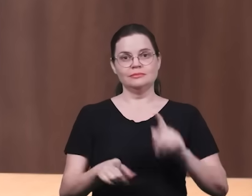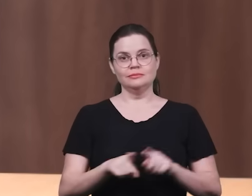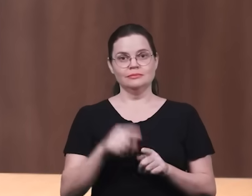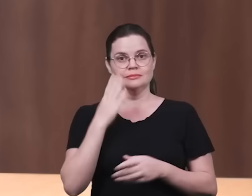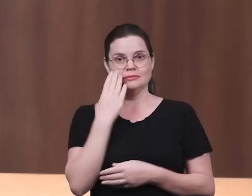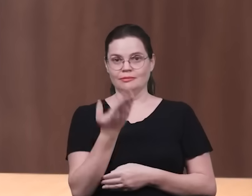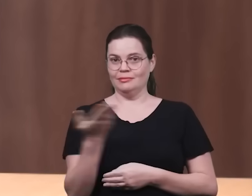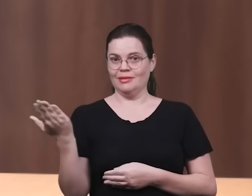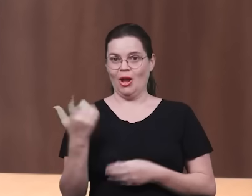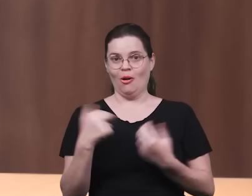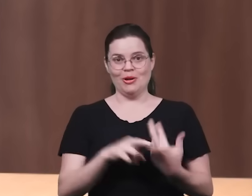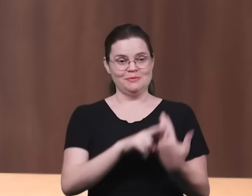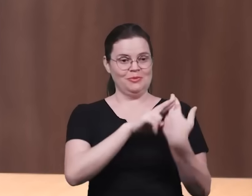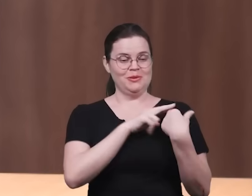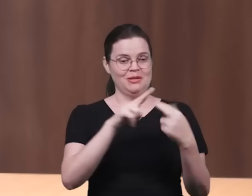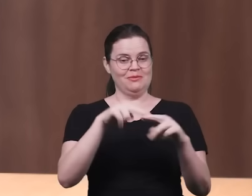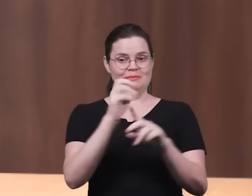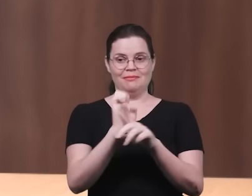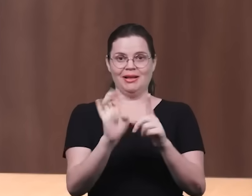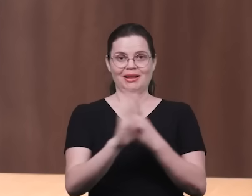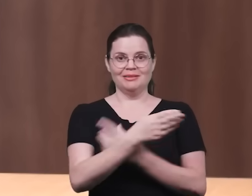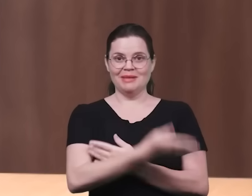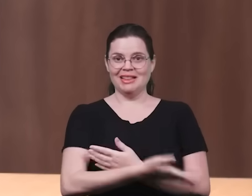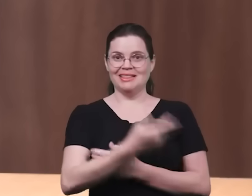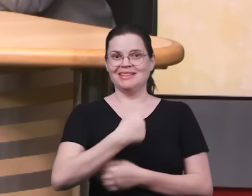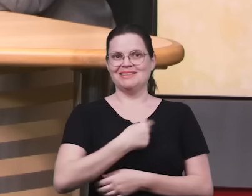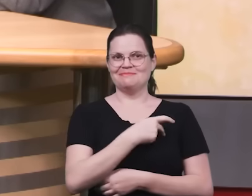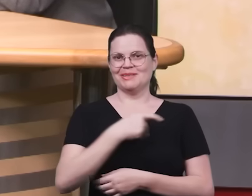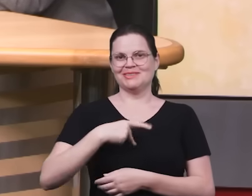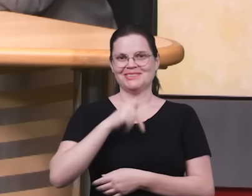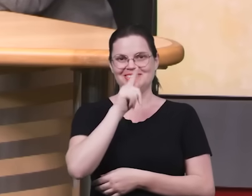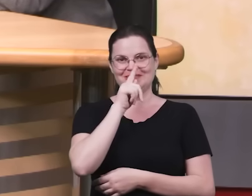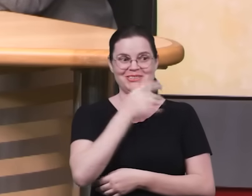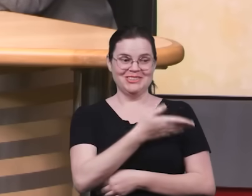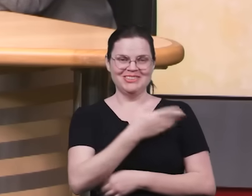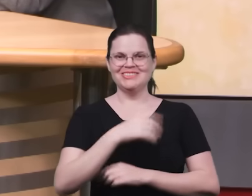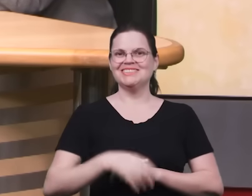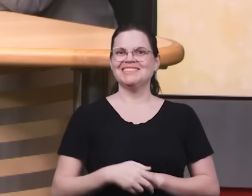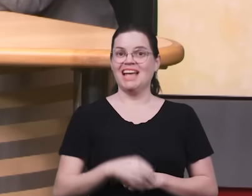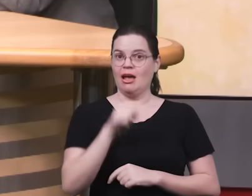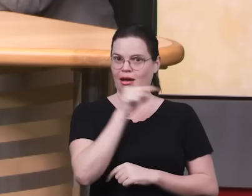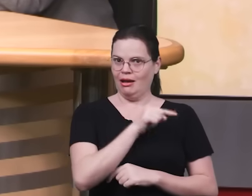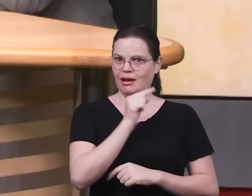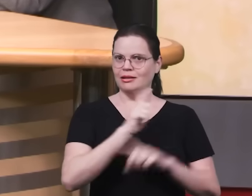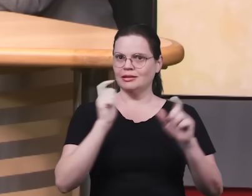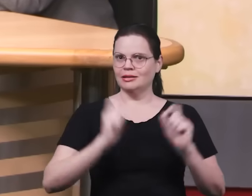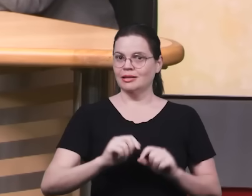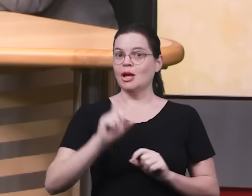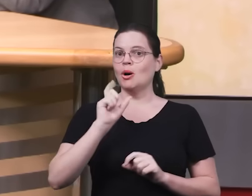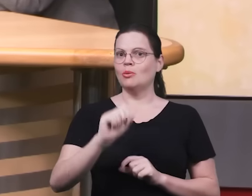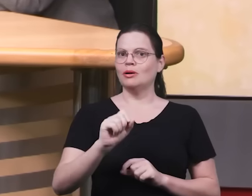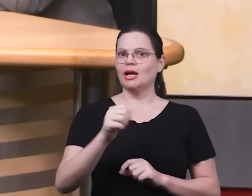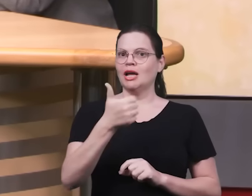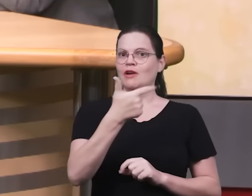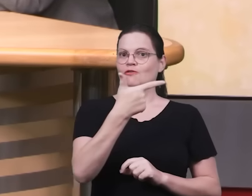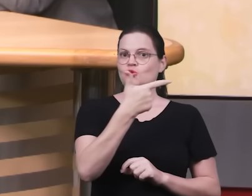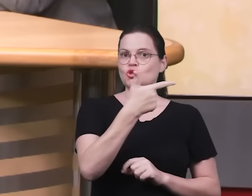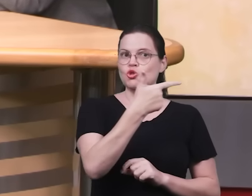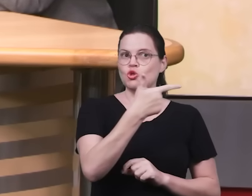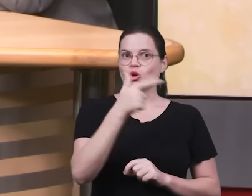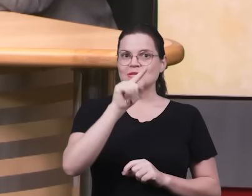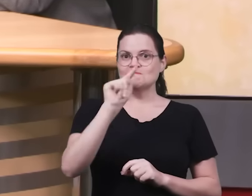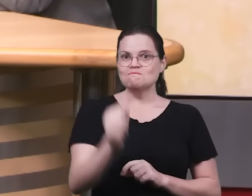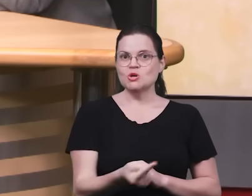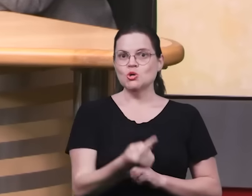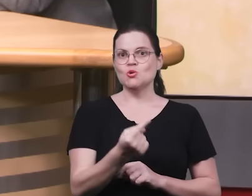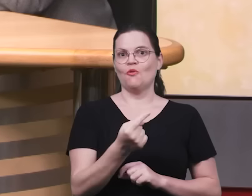o nosso âncora da EBD, o homem da EBD, Gilson, o homem que consegue tirar 10 vídeos